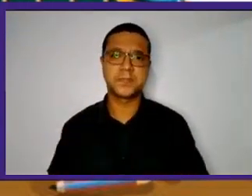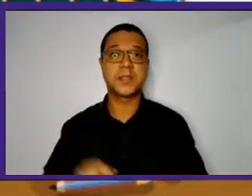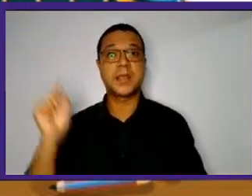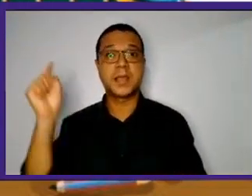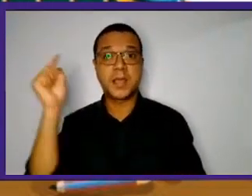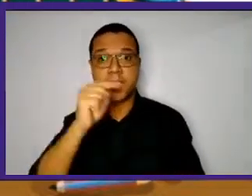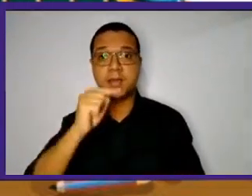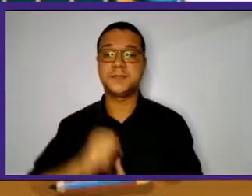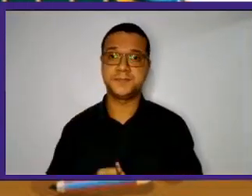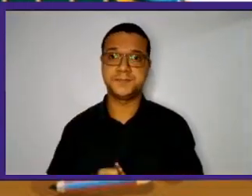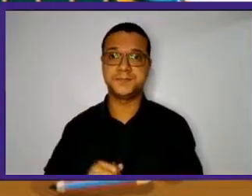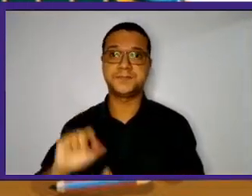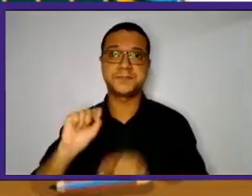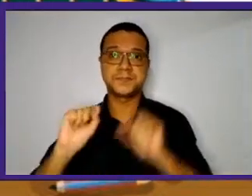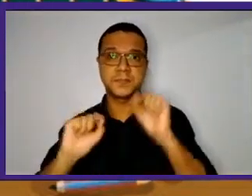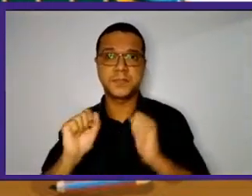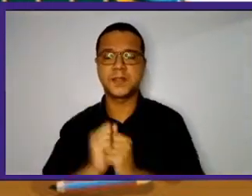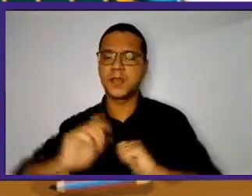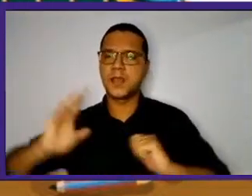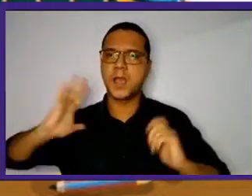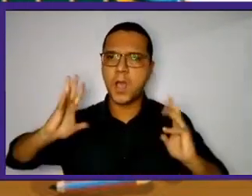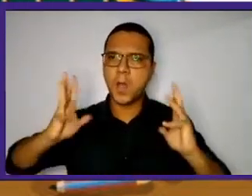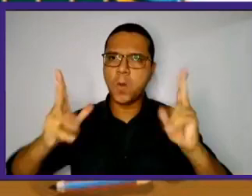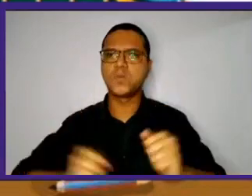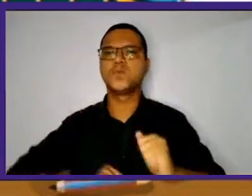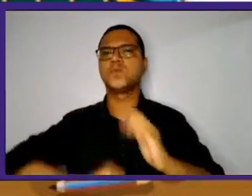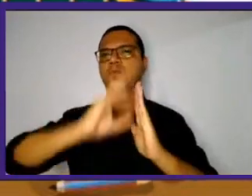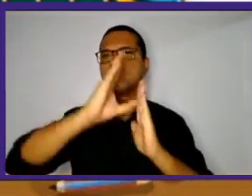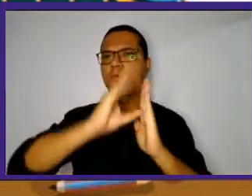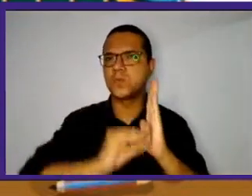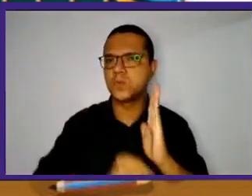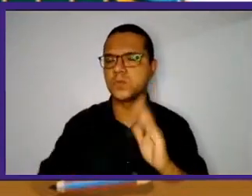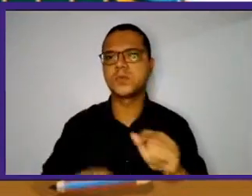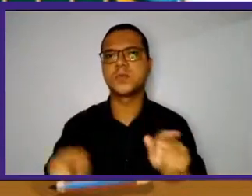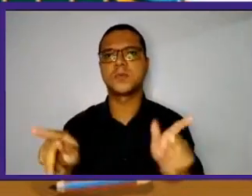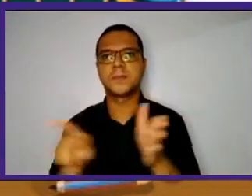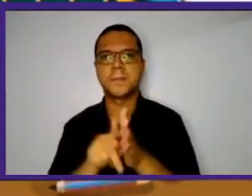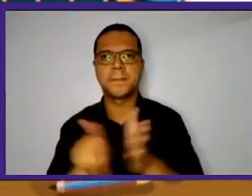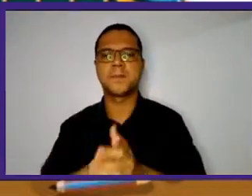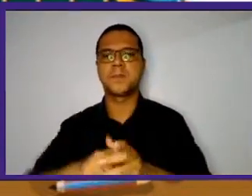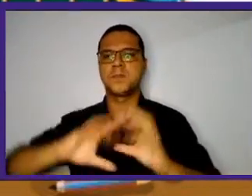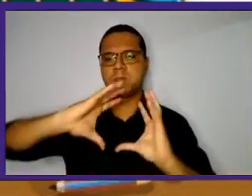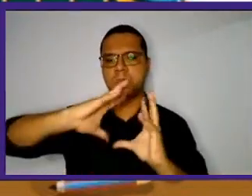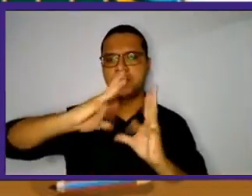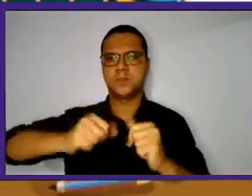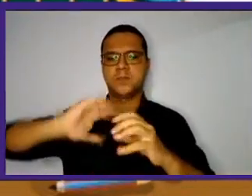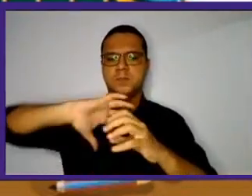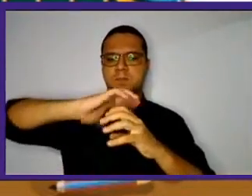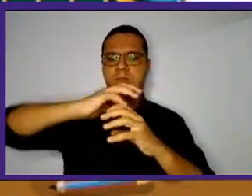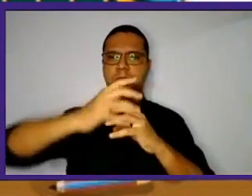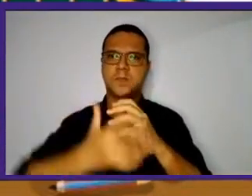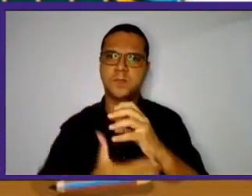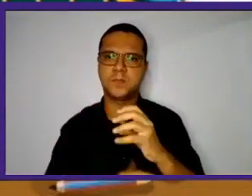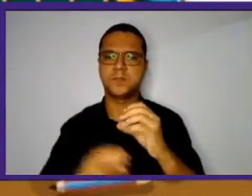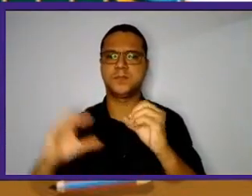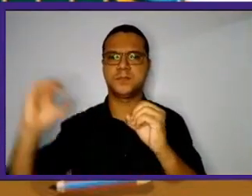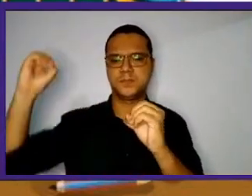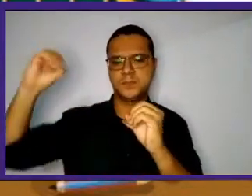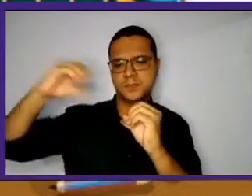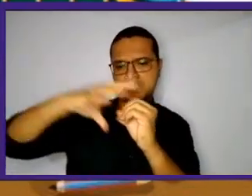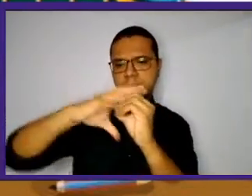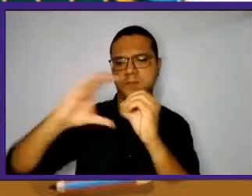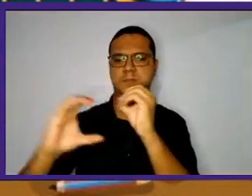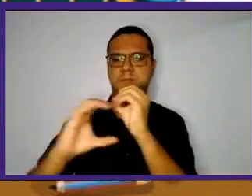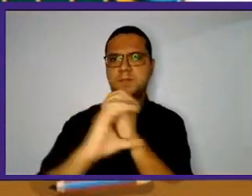entra. E todos esses outros conceitos de camada de ozônio e efeito estufa.